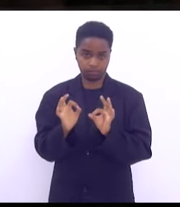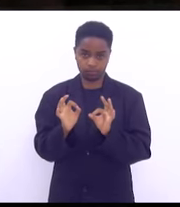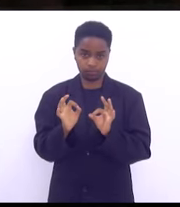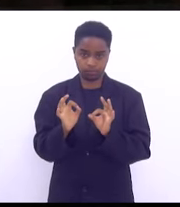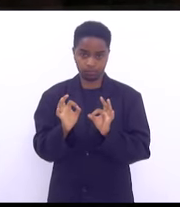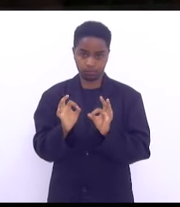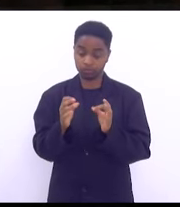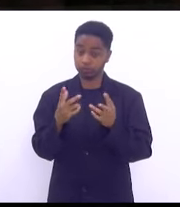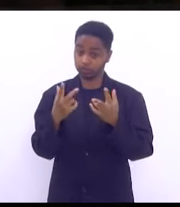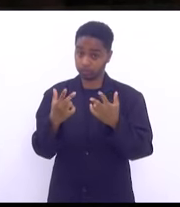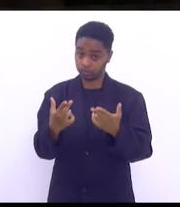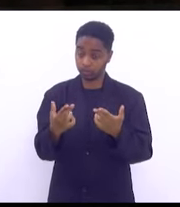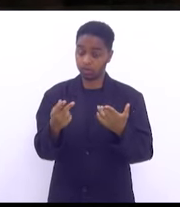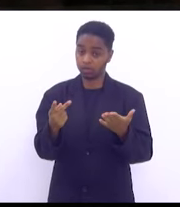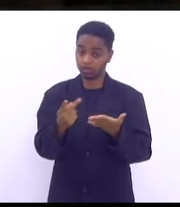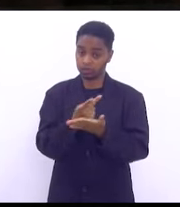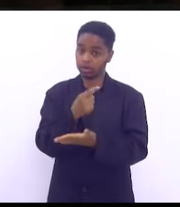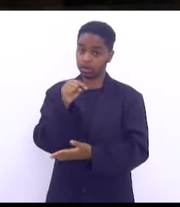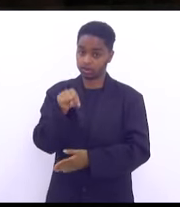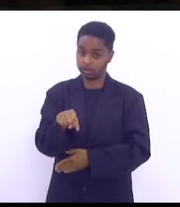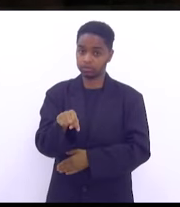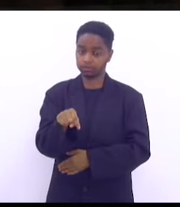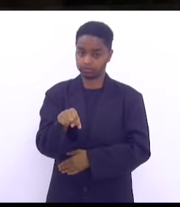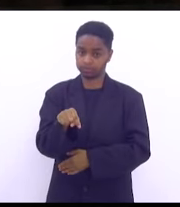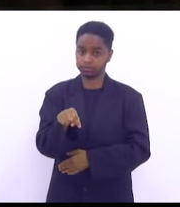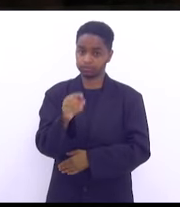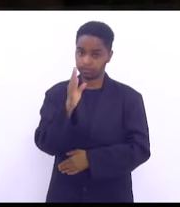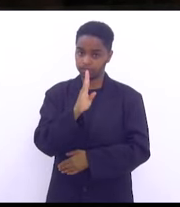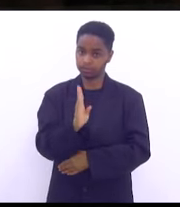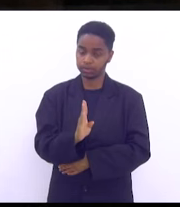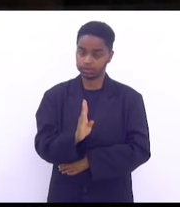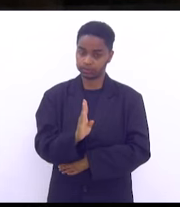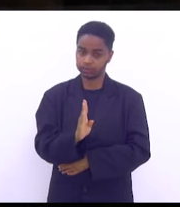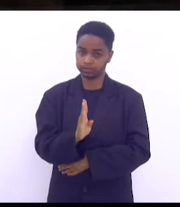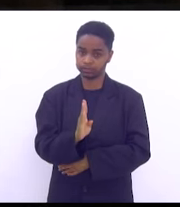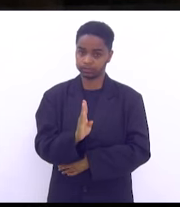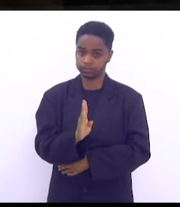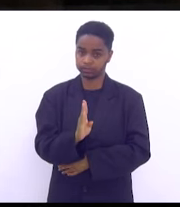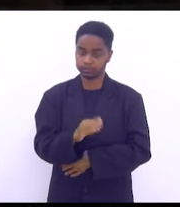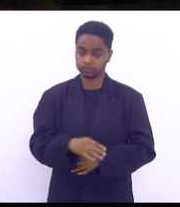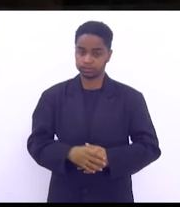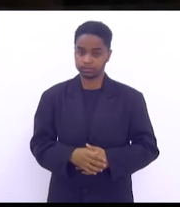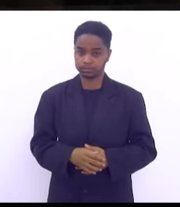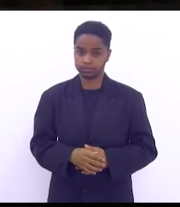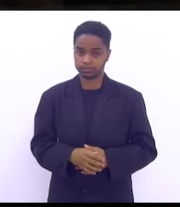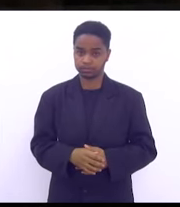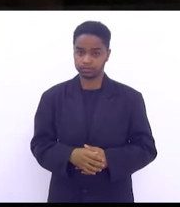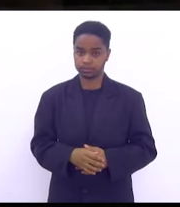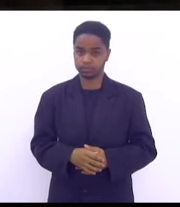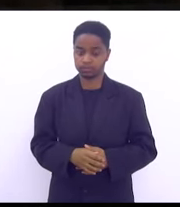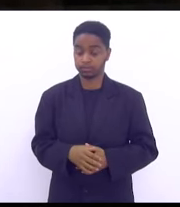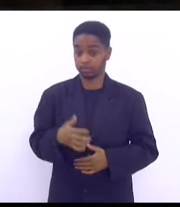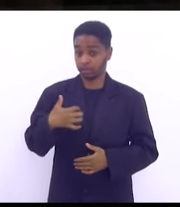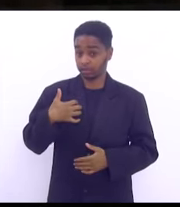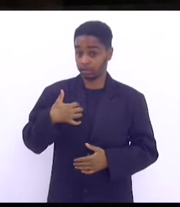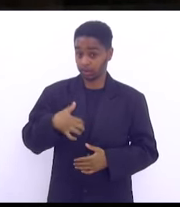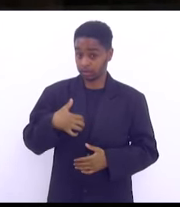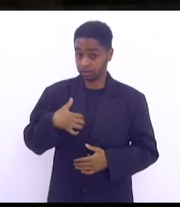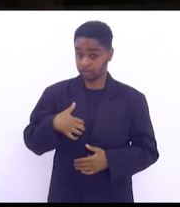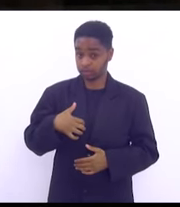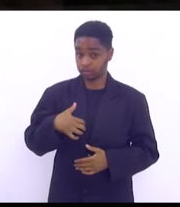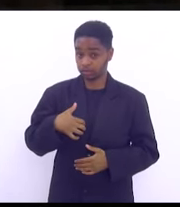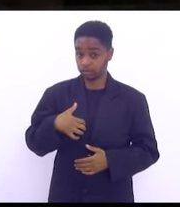como aconteceu aqui no Brasil. Na Argentina, ainda não